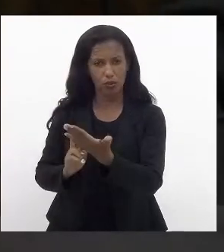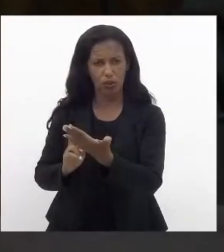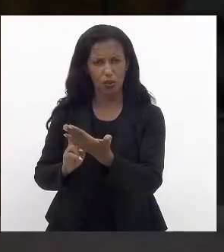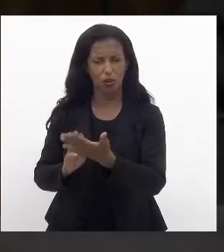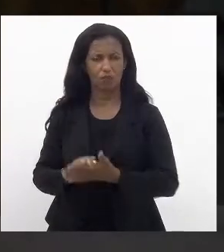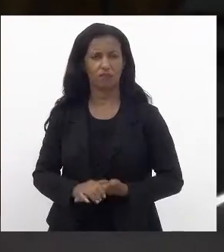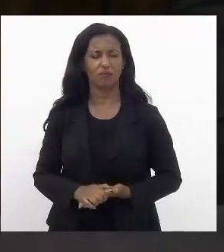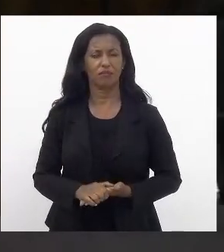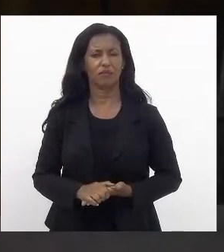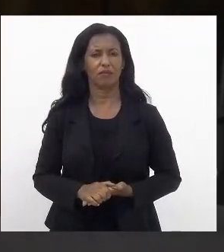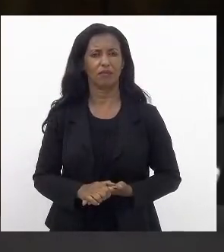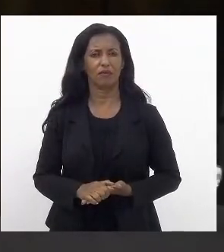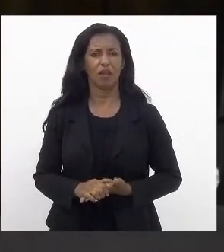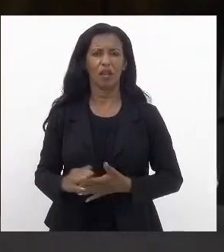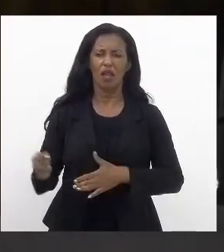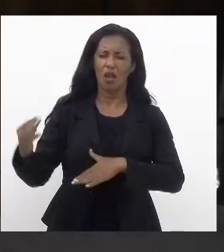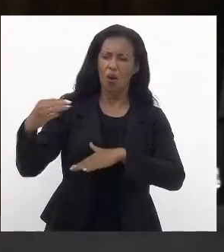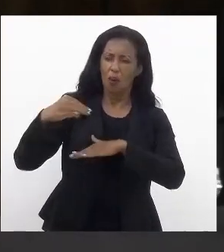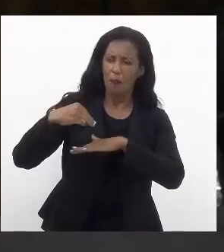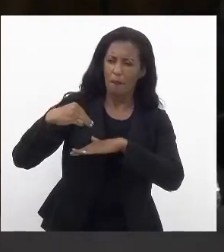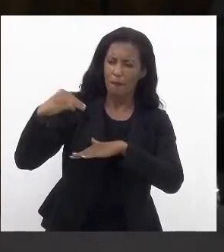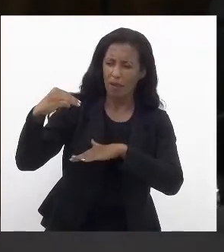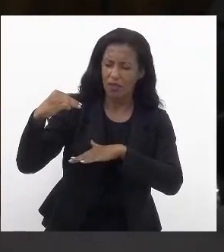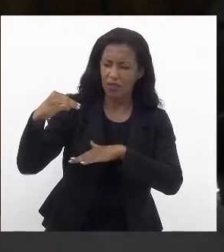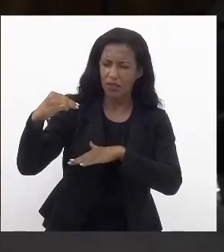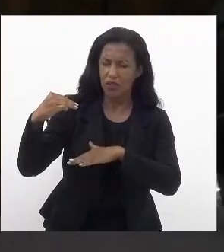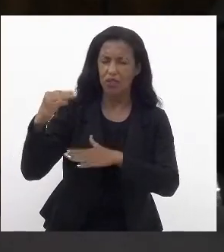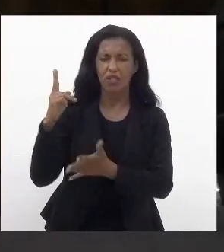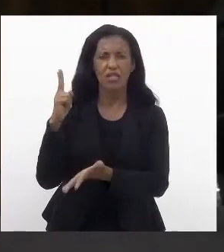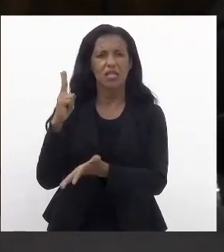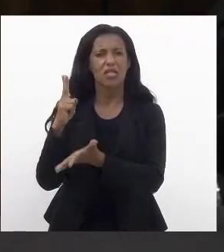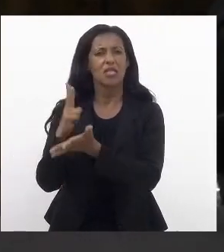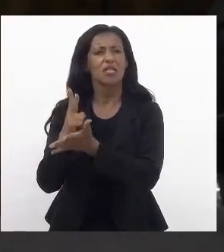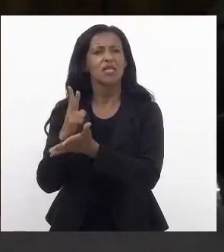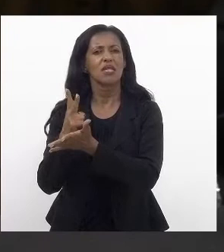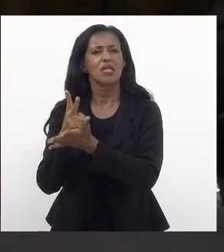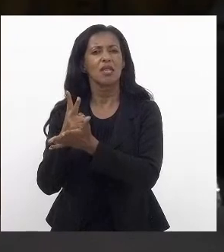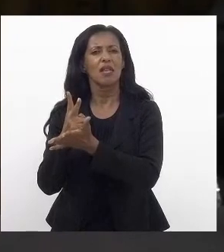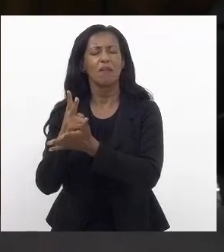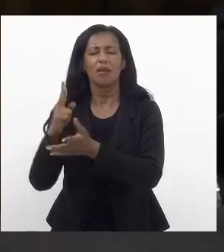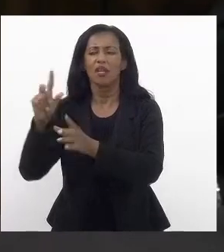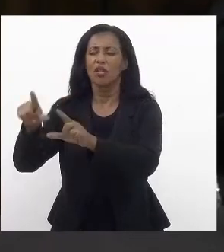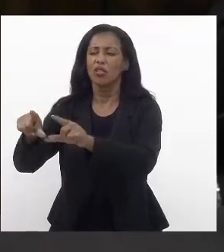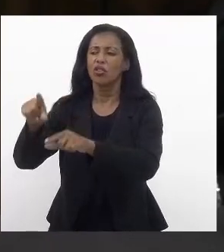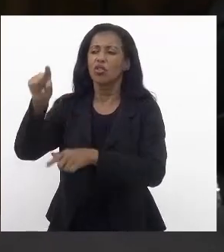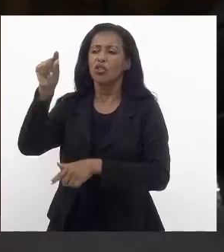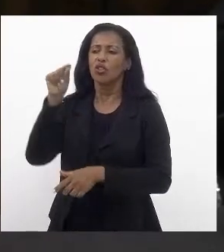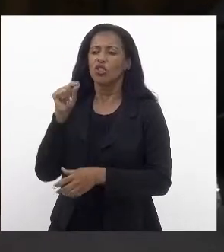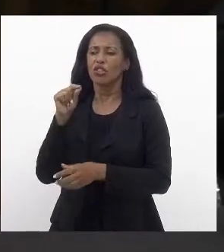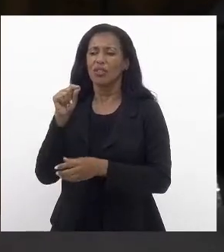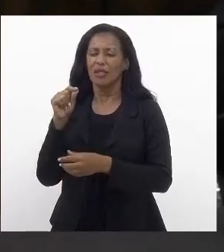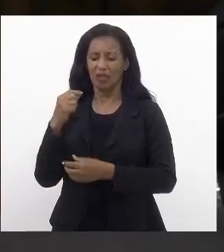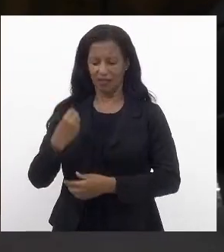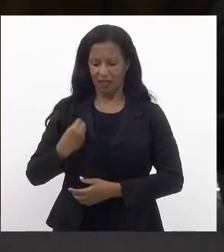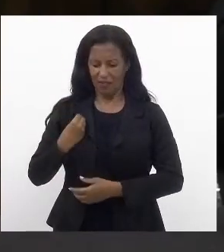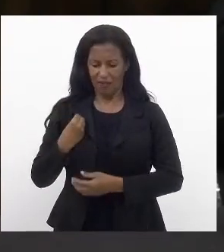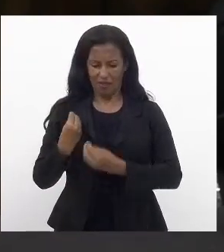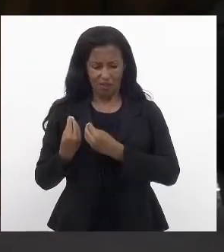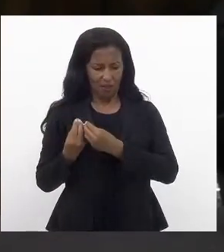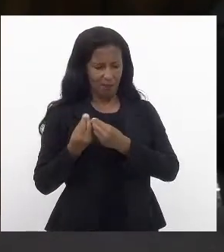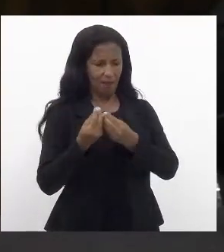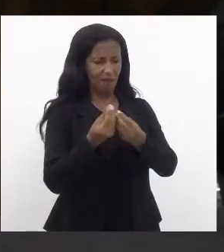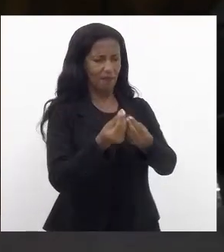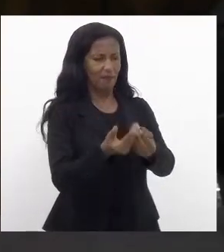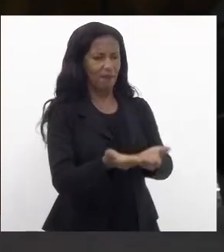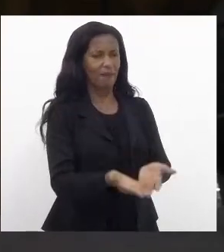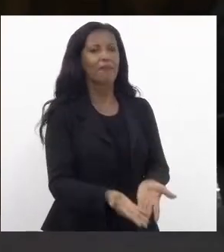mestre, o mestre sempre tira do seu próprio tesouro para oferecer o que é belo.